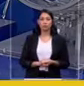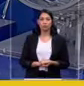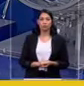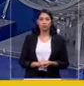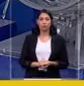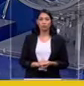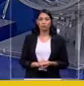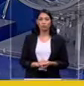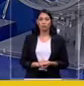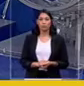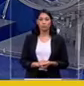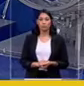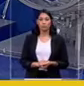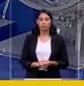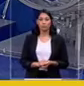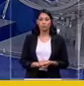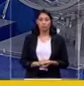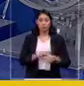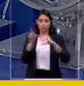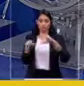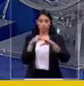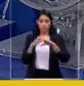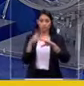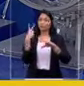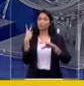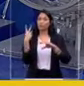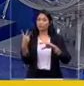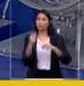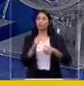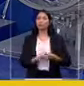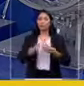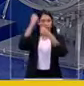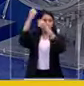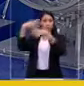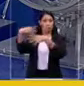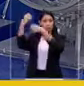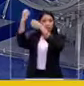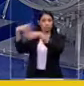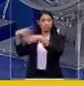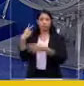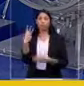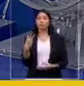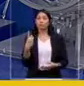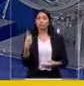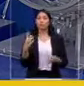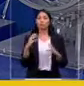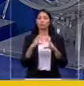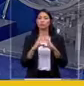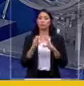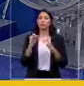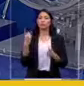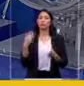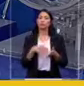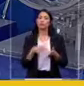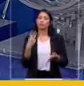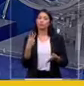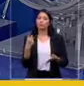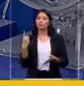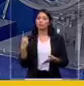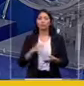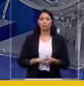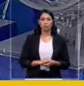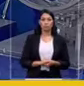Vamos lembrar que no globo número 2, o suporte acima está com 31 bolas numeradas de 01 a